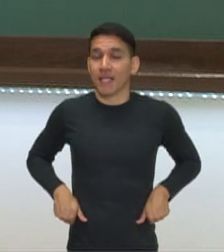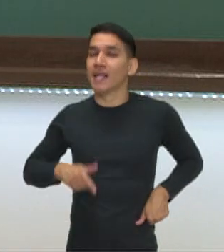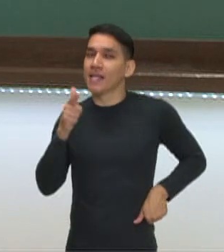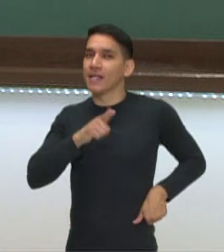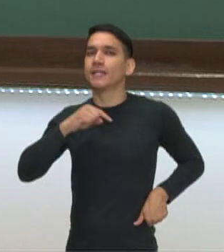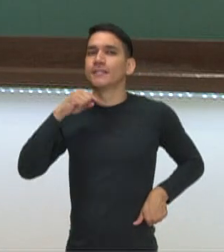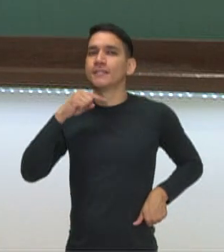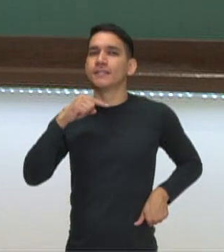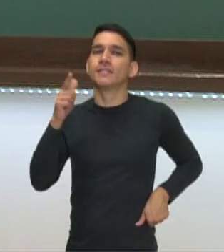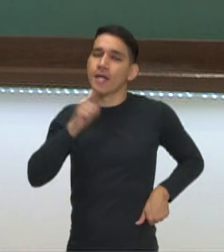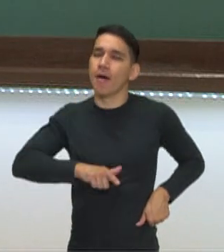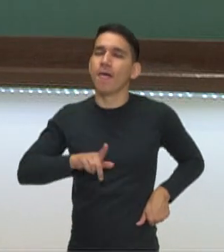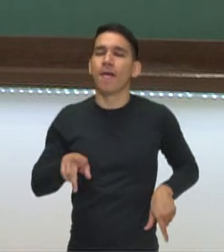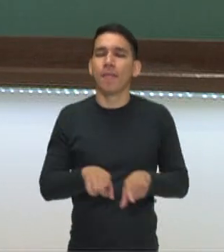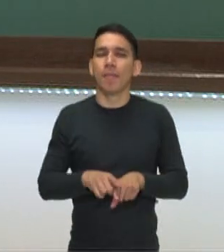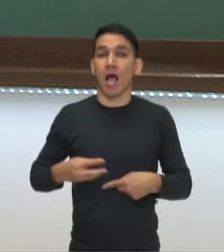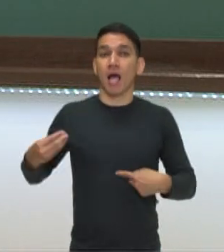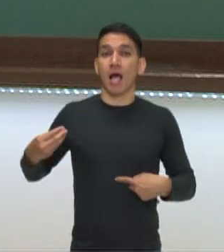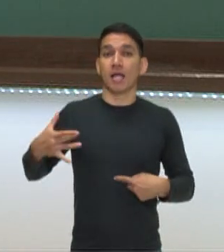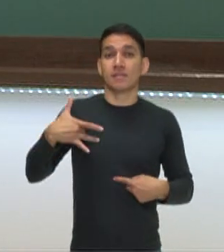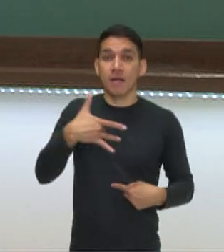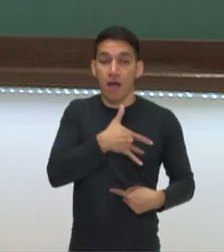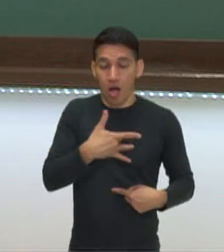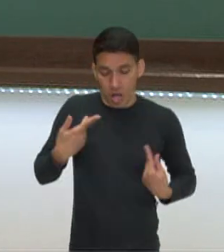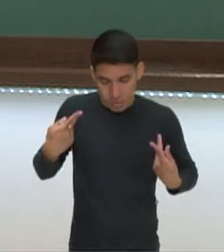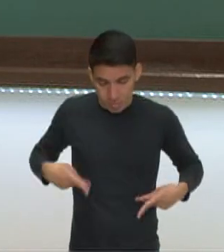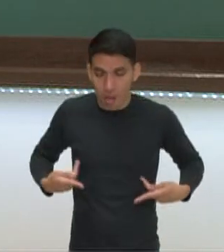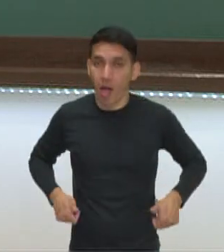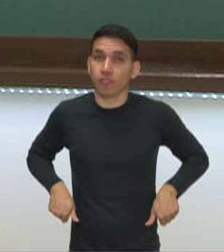manter a saúde desses órgãos, ok?